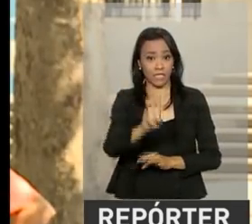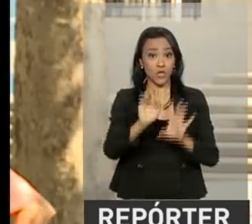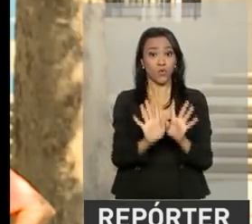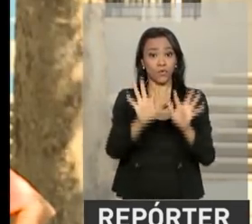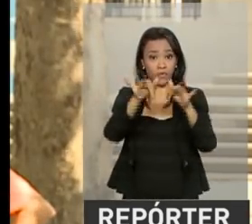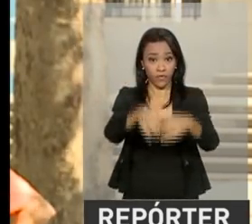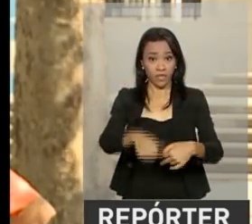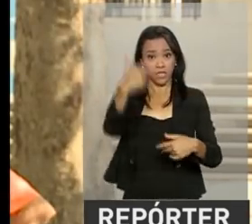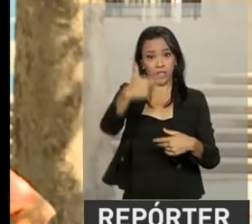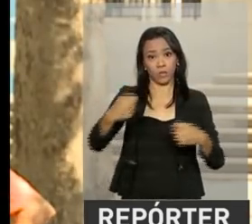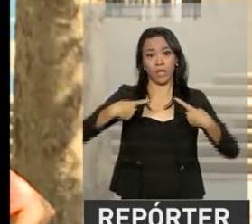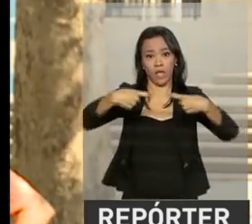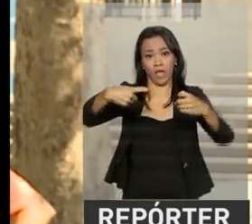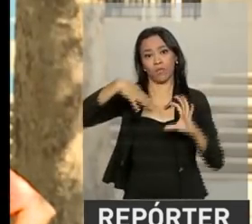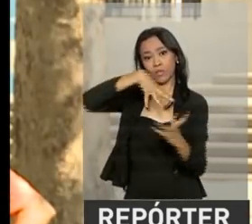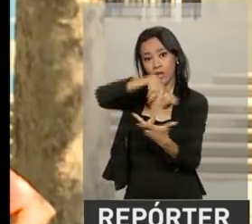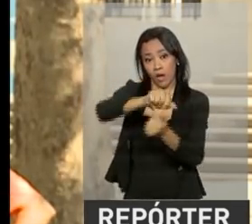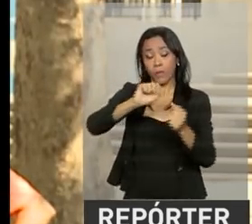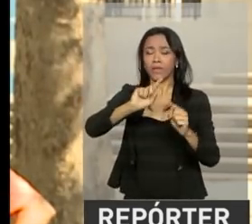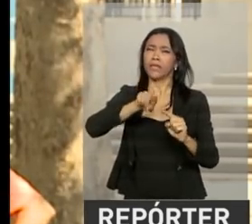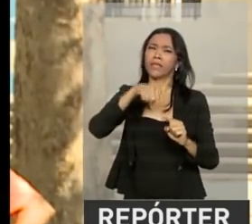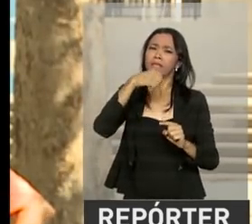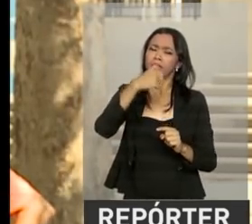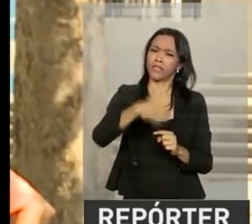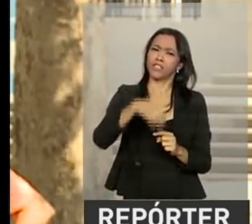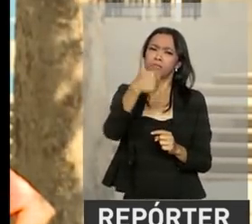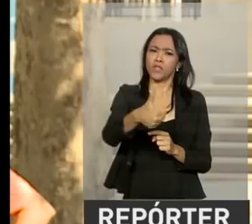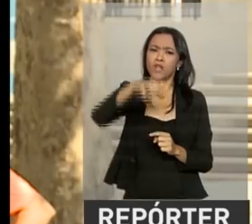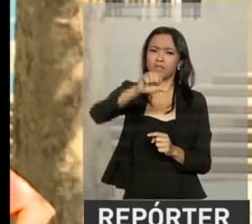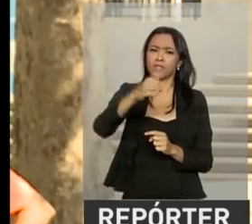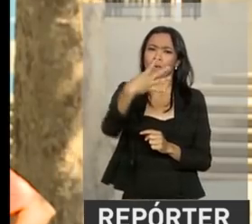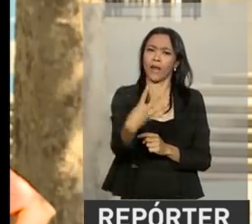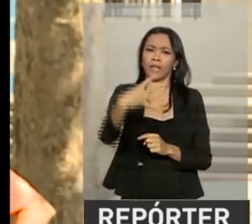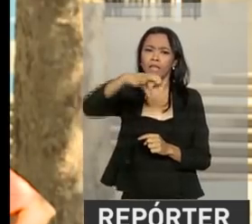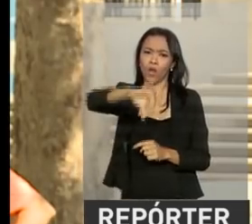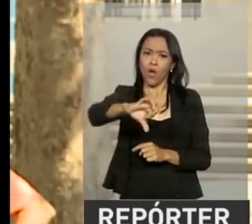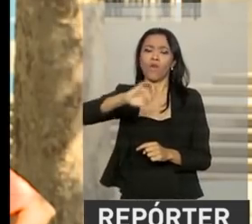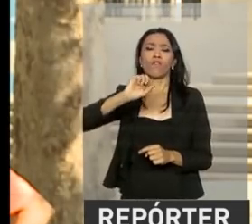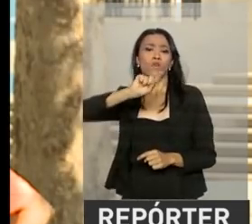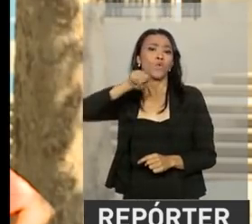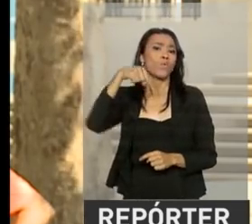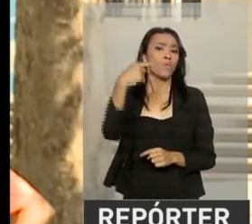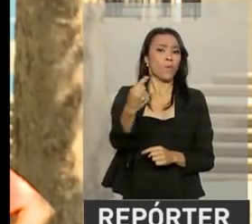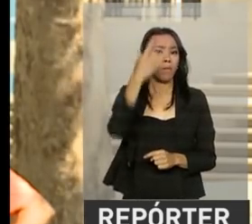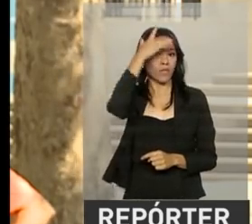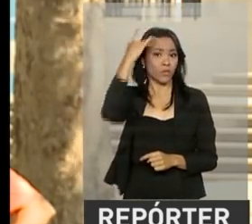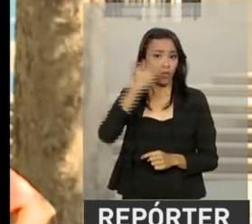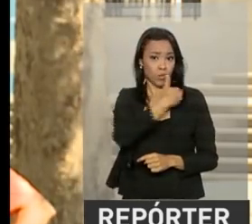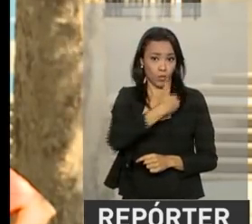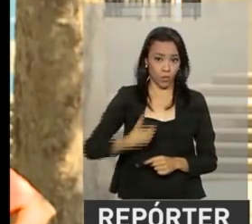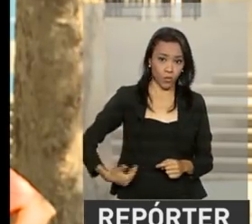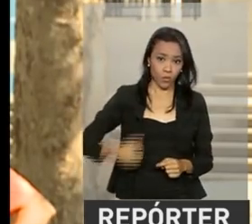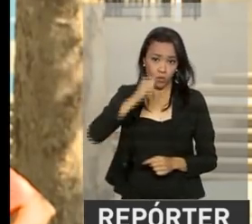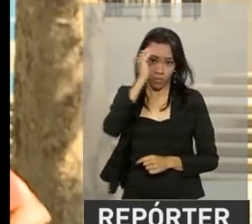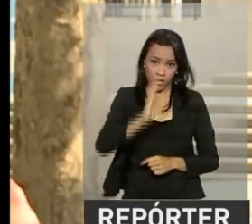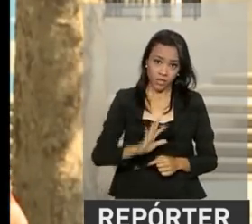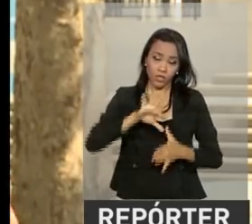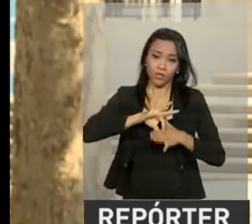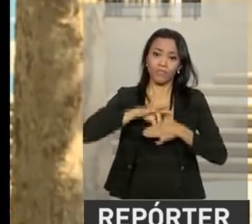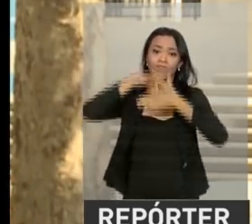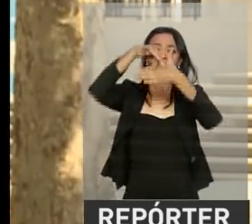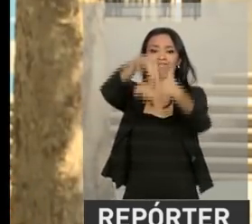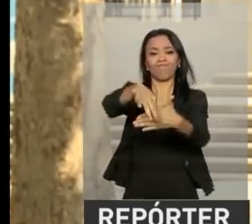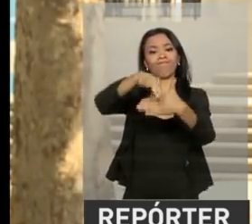Segunda Guerra Mundial. E desde 1949, cabe a um representante do governo brasileiro tradicionalmente fazer